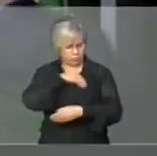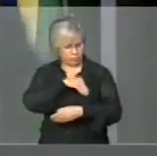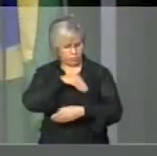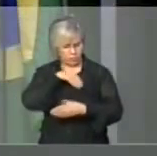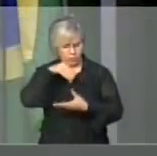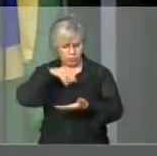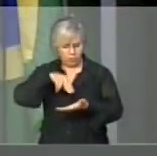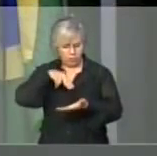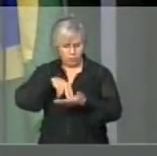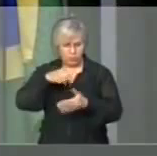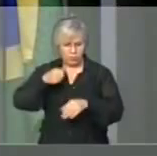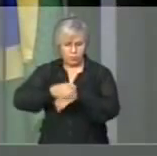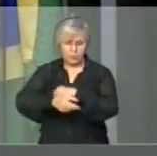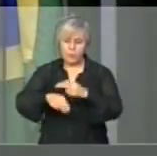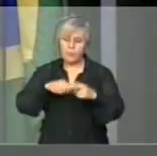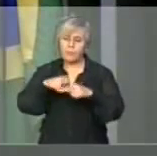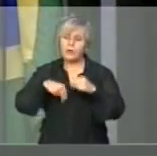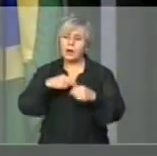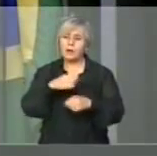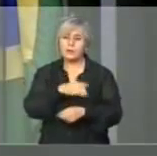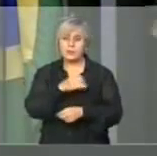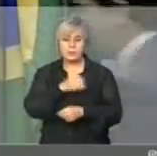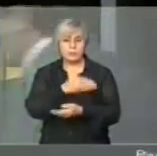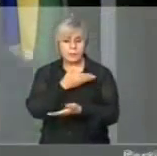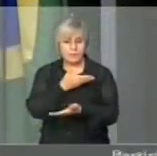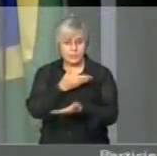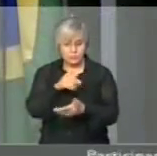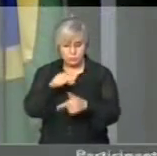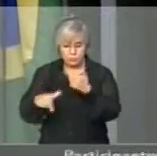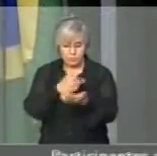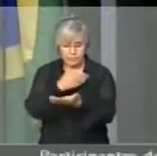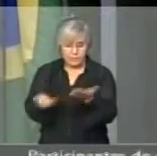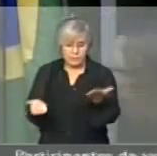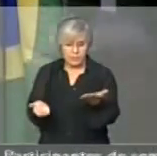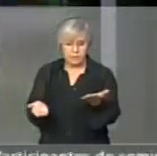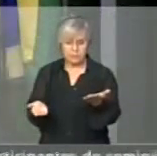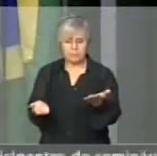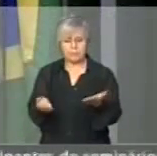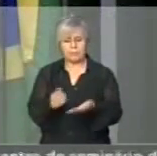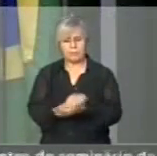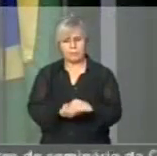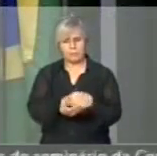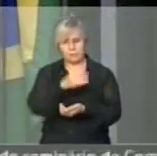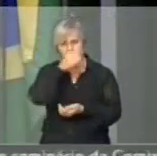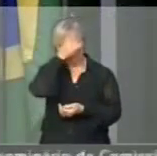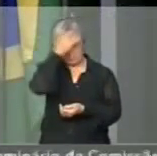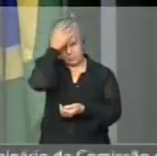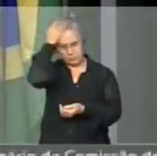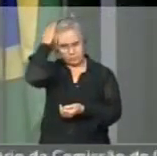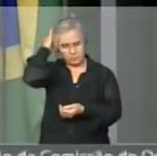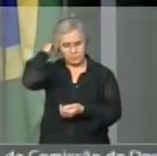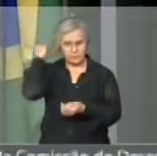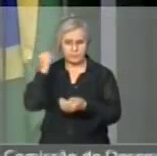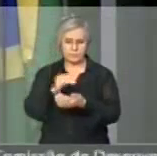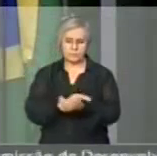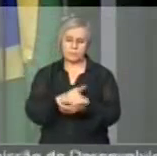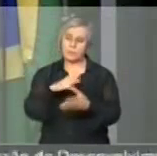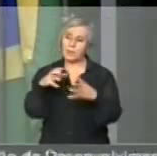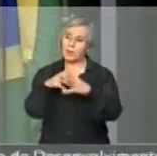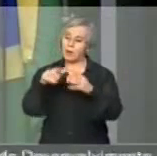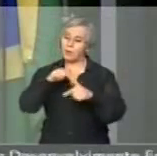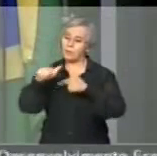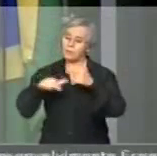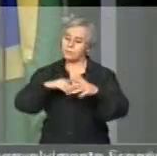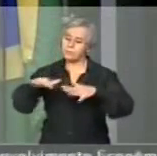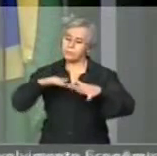situação em que o medo do desemprego é maior do que a capacidade até aqui demonstrada pelo movimento sindical